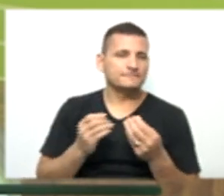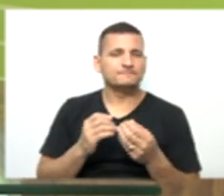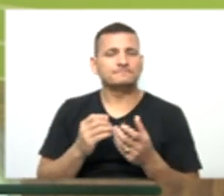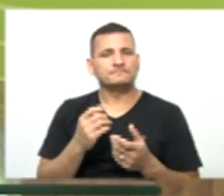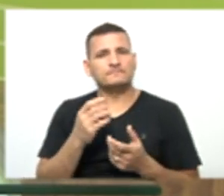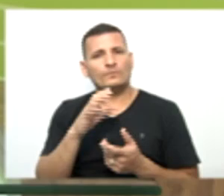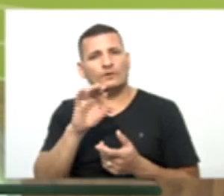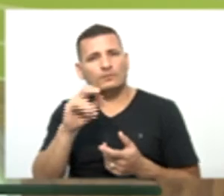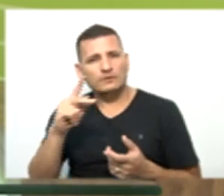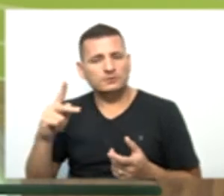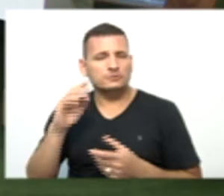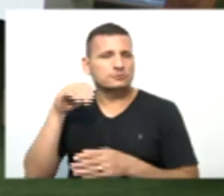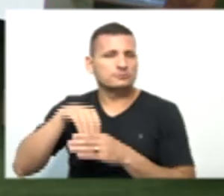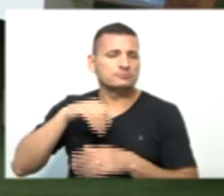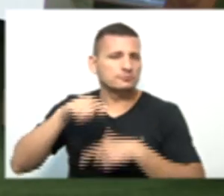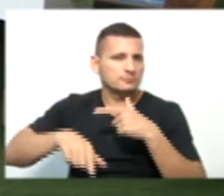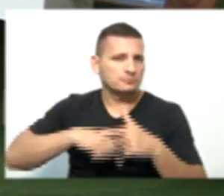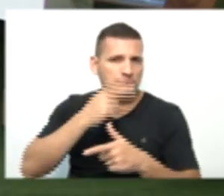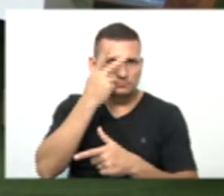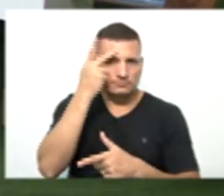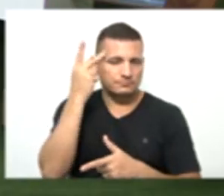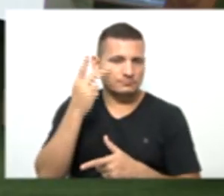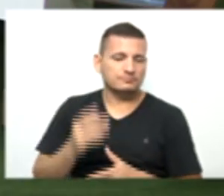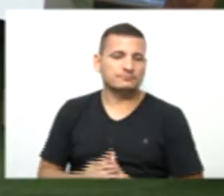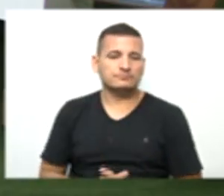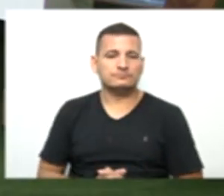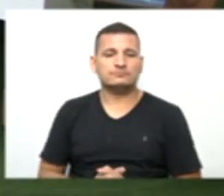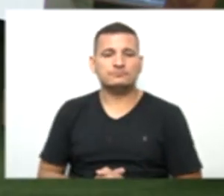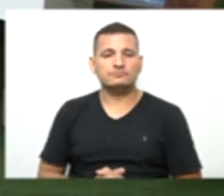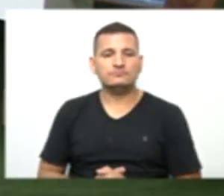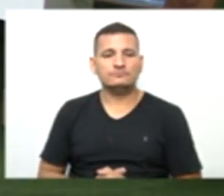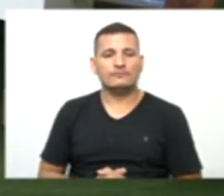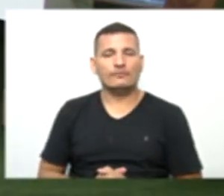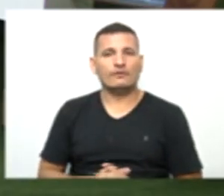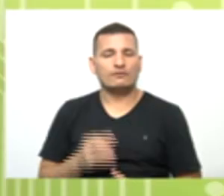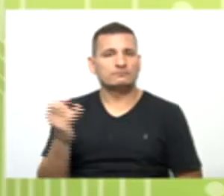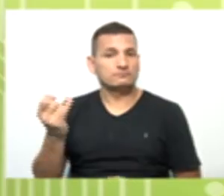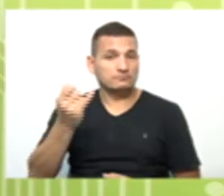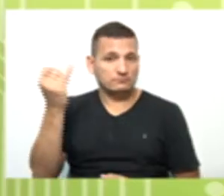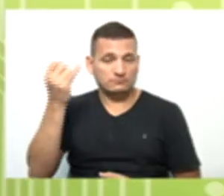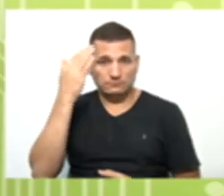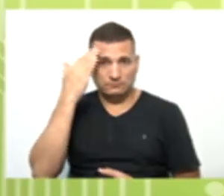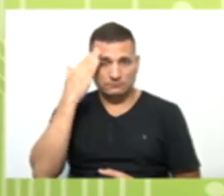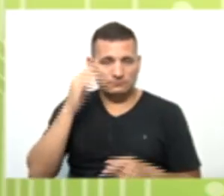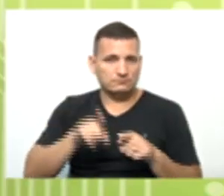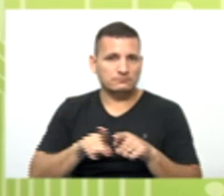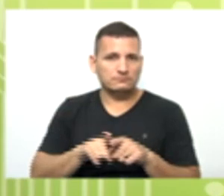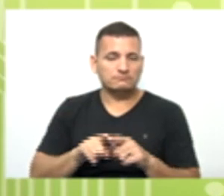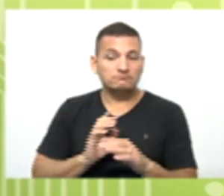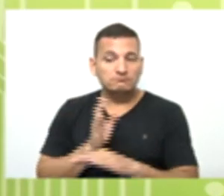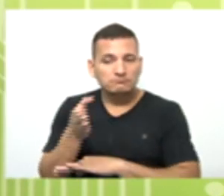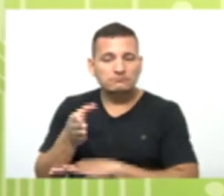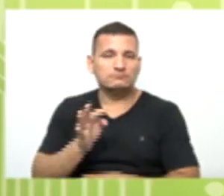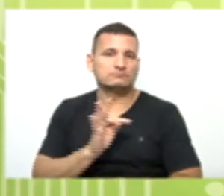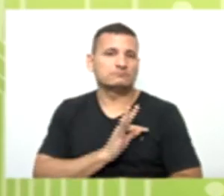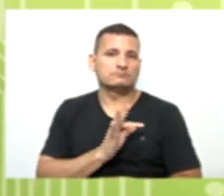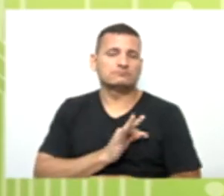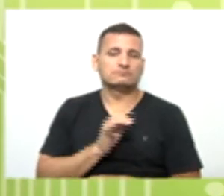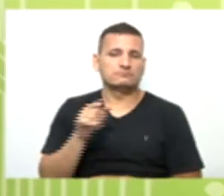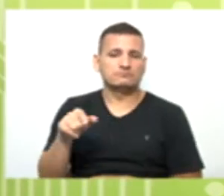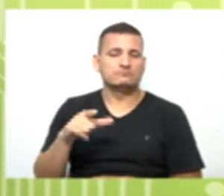da cooperativa. E é importante saber também que a questão da visita técnica, ela